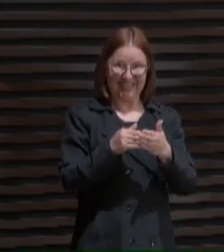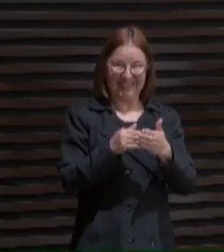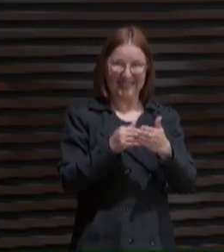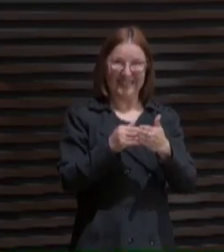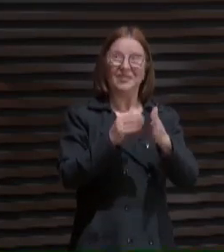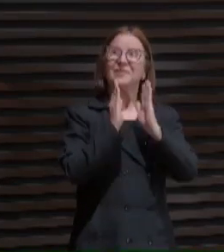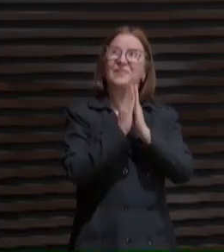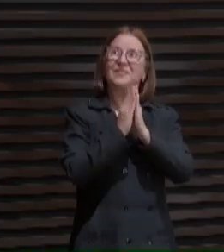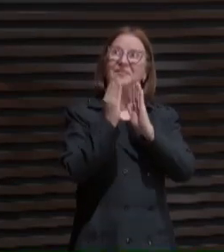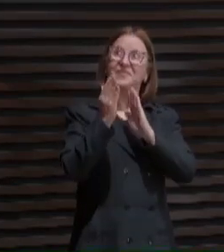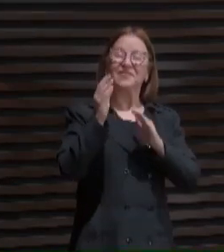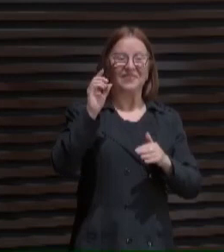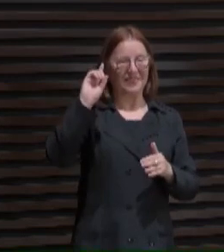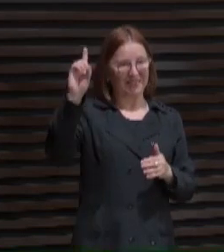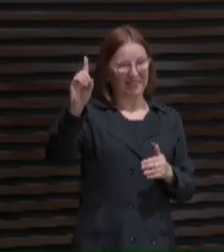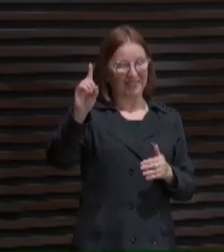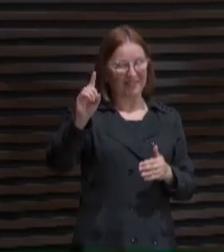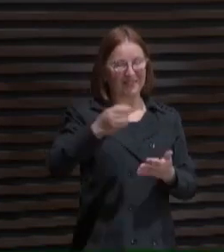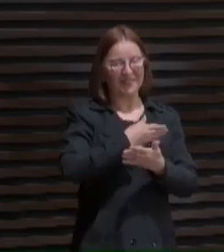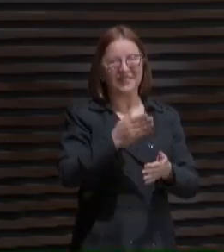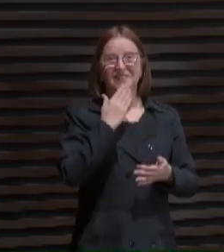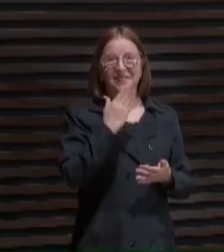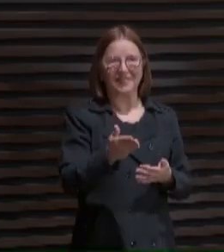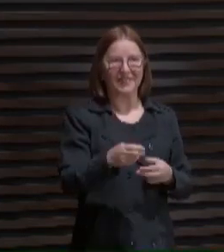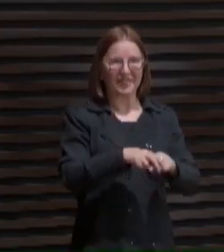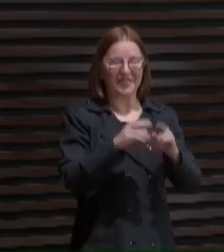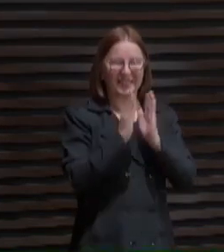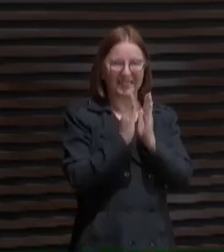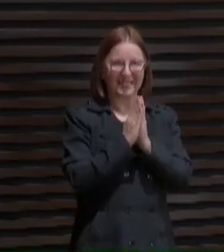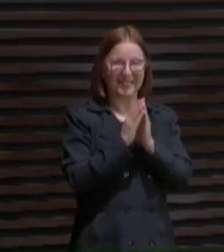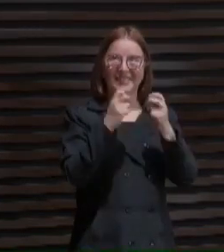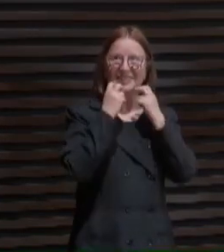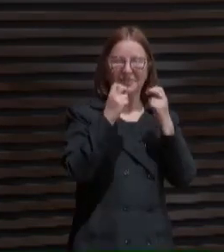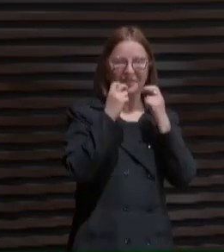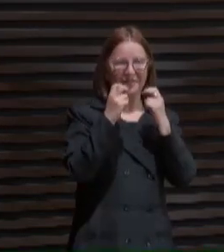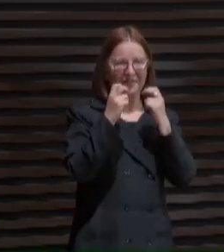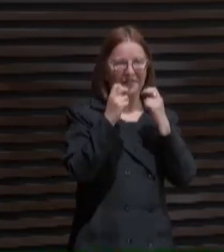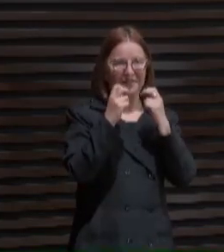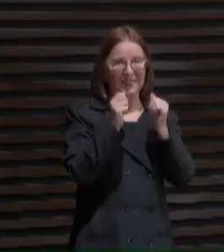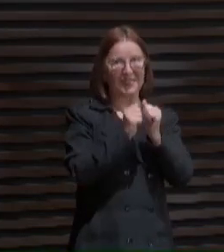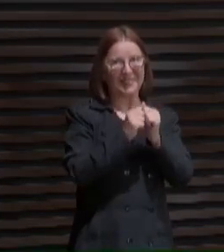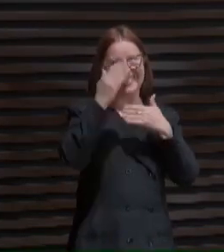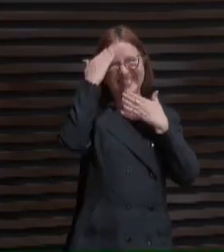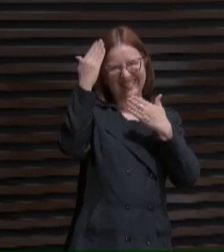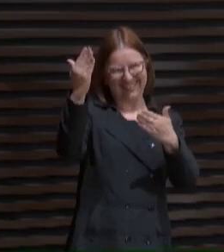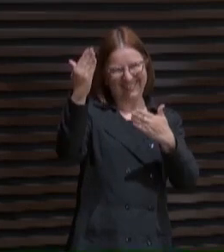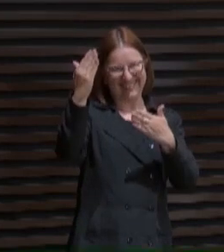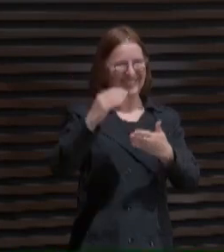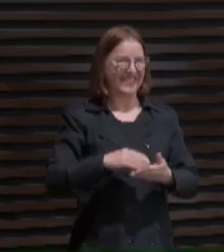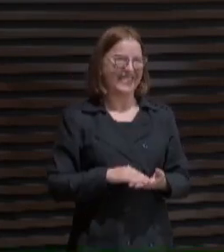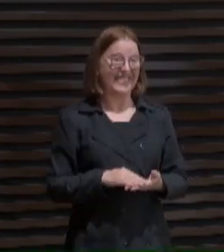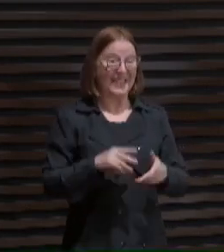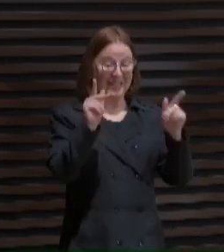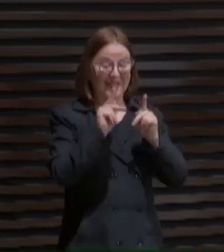de Deus as vossas petições, pela oração, pela súplica, com ações de graças. E